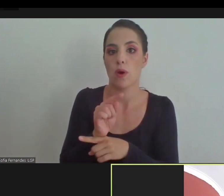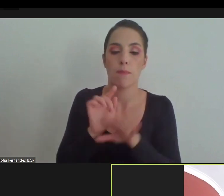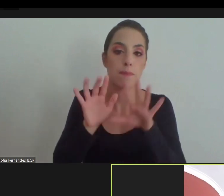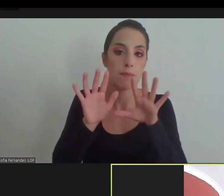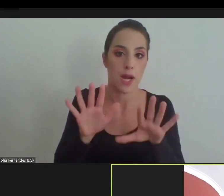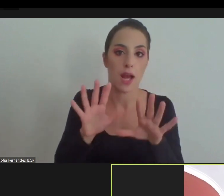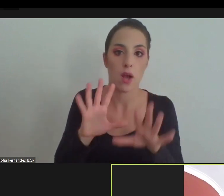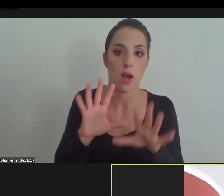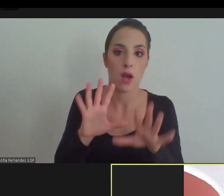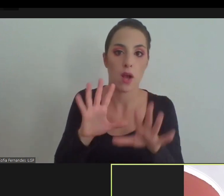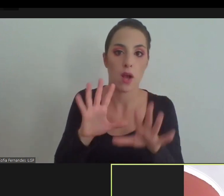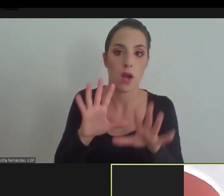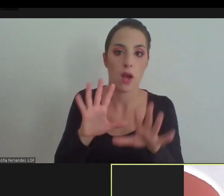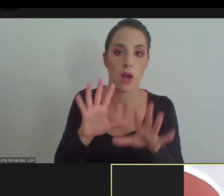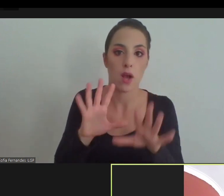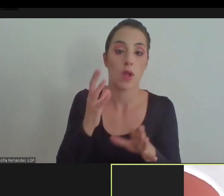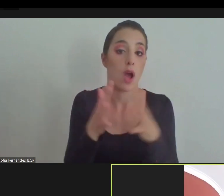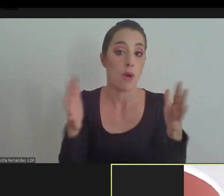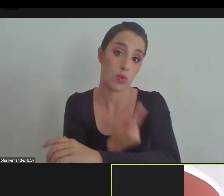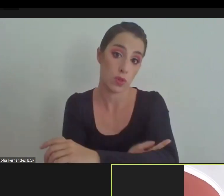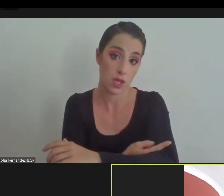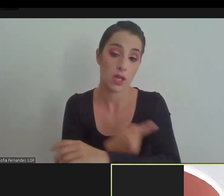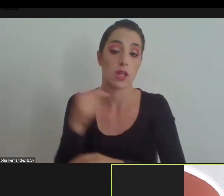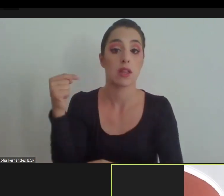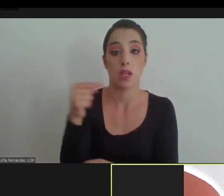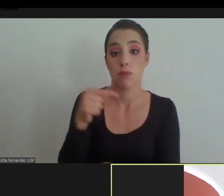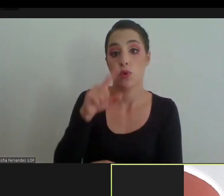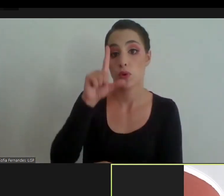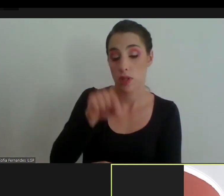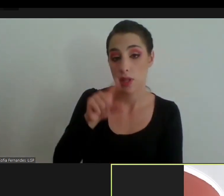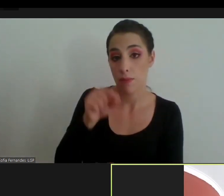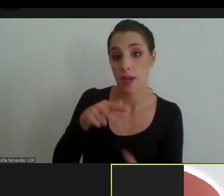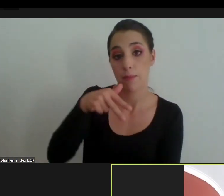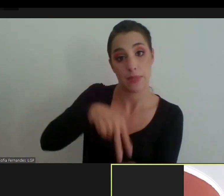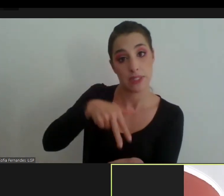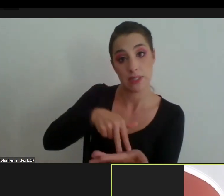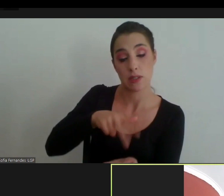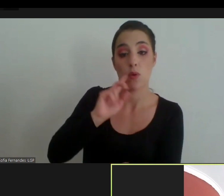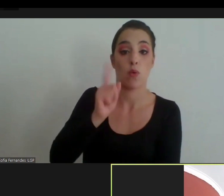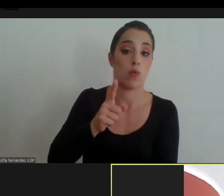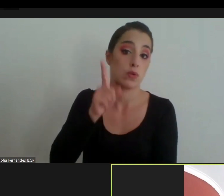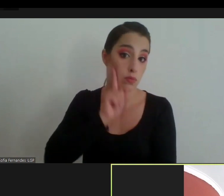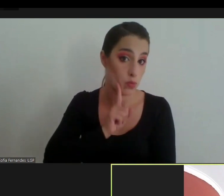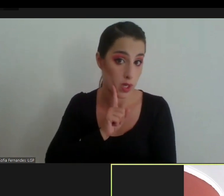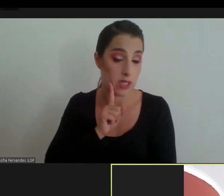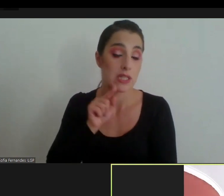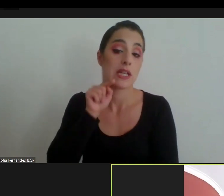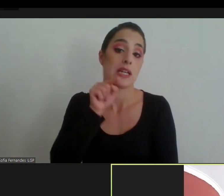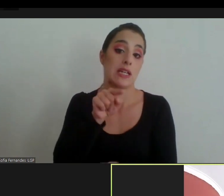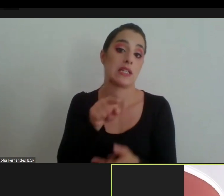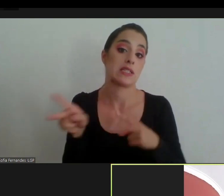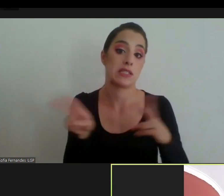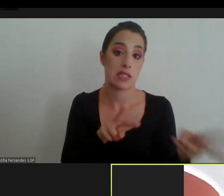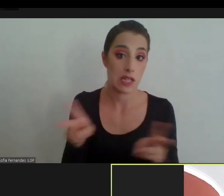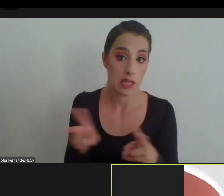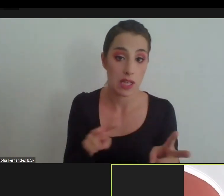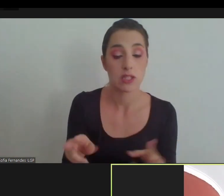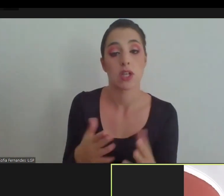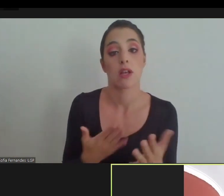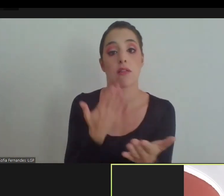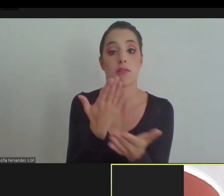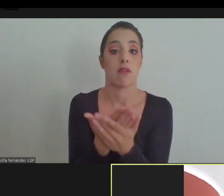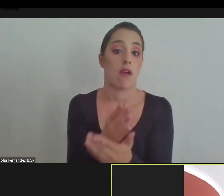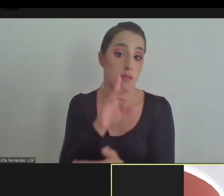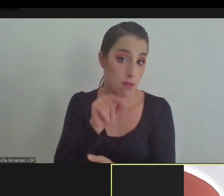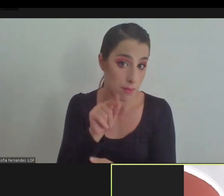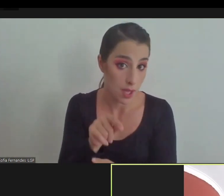vai aumentando o poder, vai diminuindo efetivamente a presença de mulheres. E nessa estratégia vem permitir